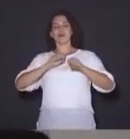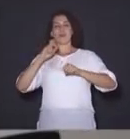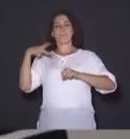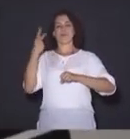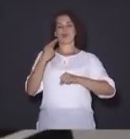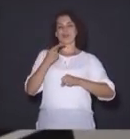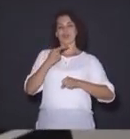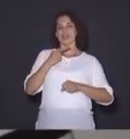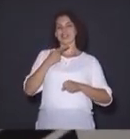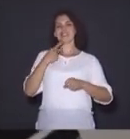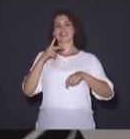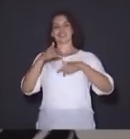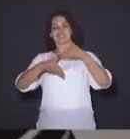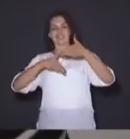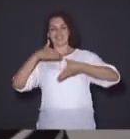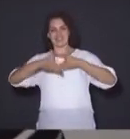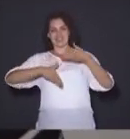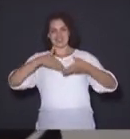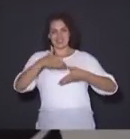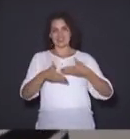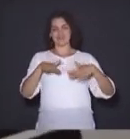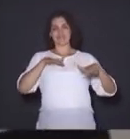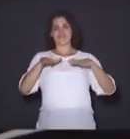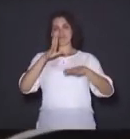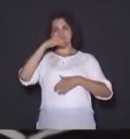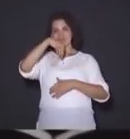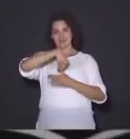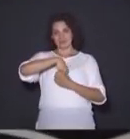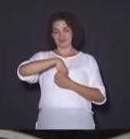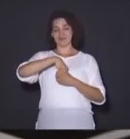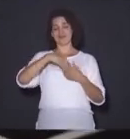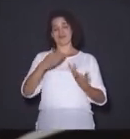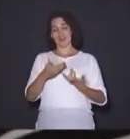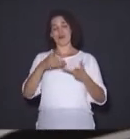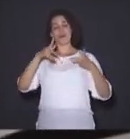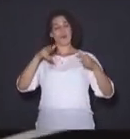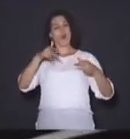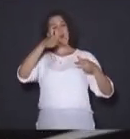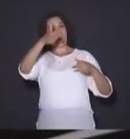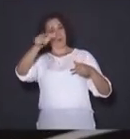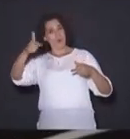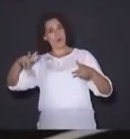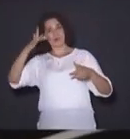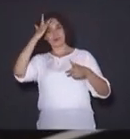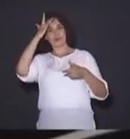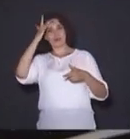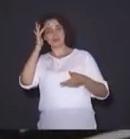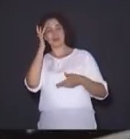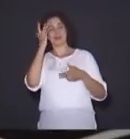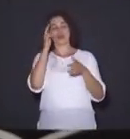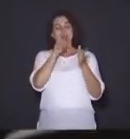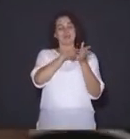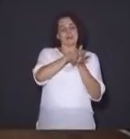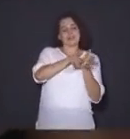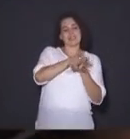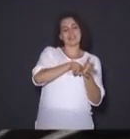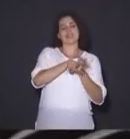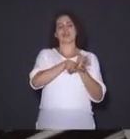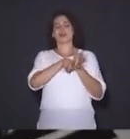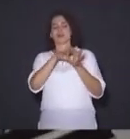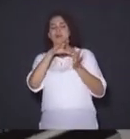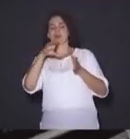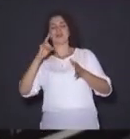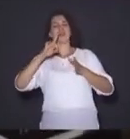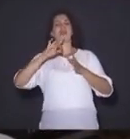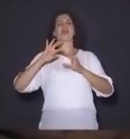participação é nesse movimento assim muitos outros intelectuais pesquisadores gestores hoje espalhados